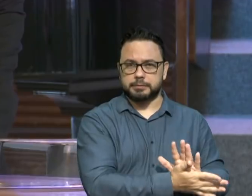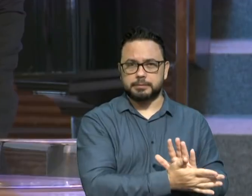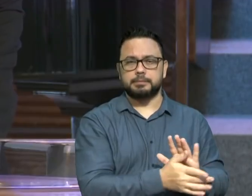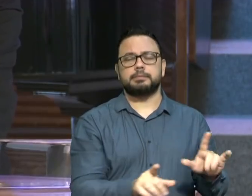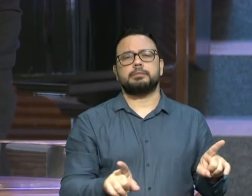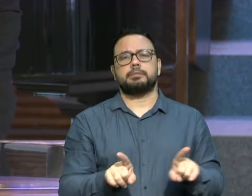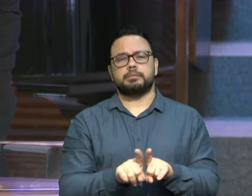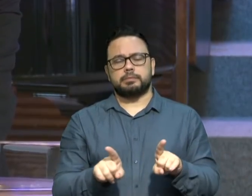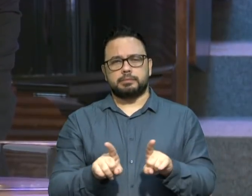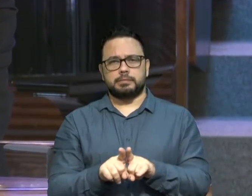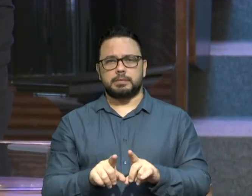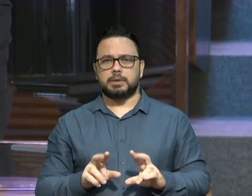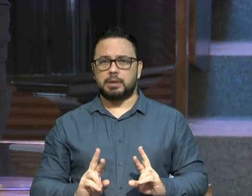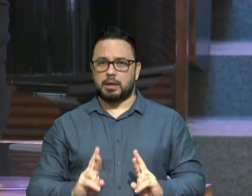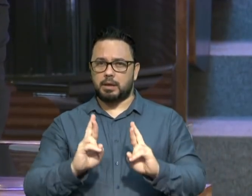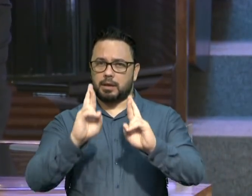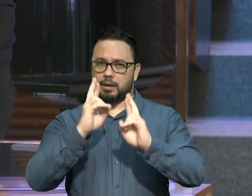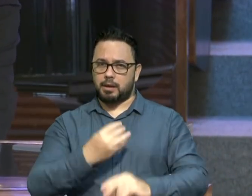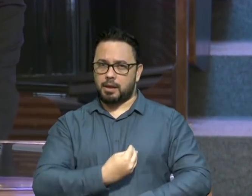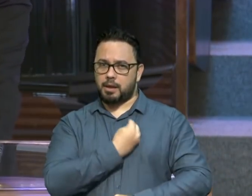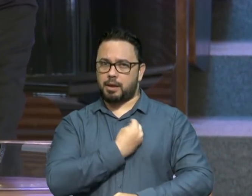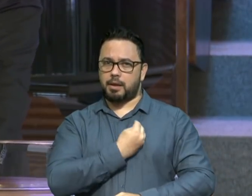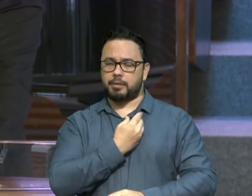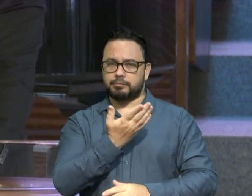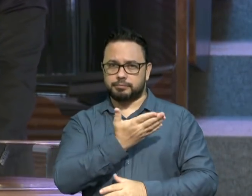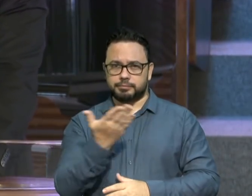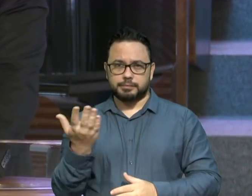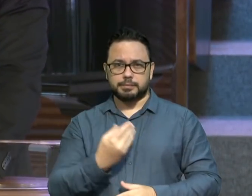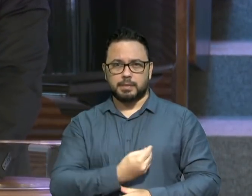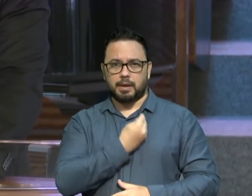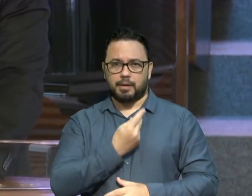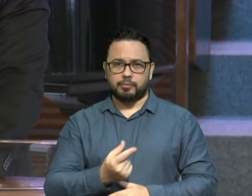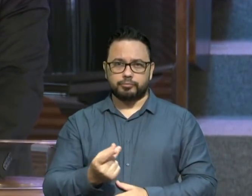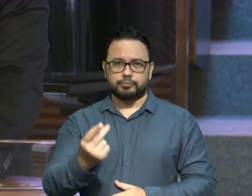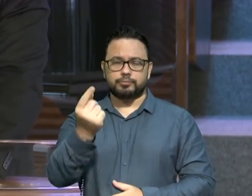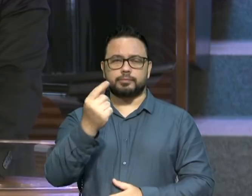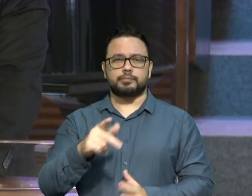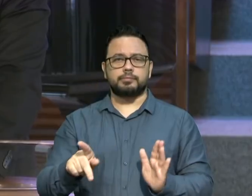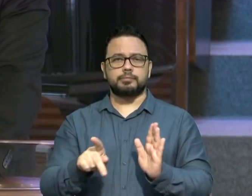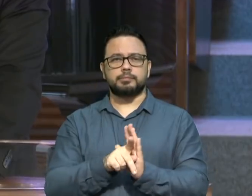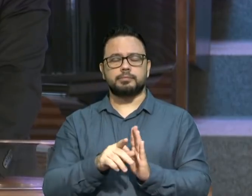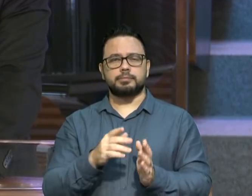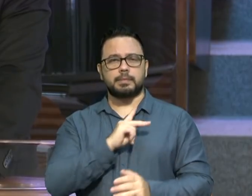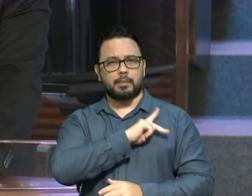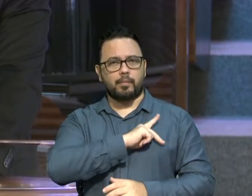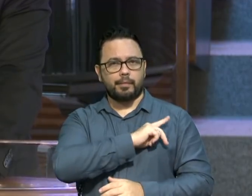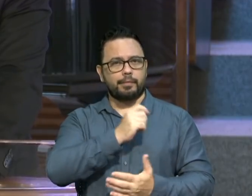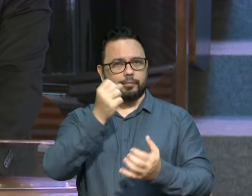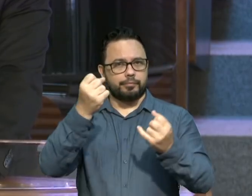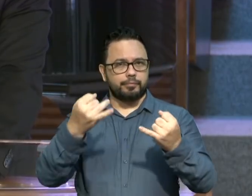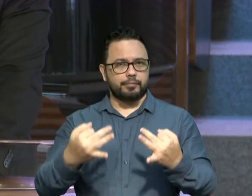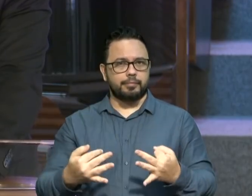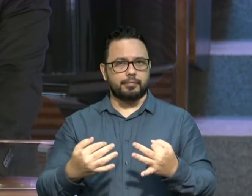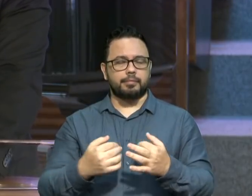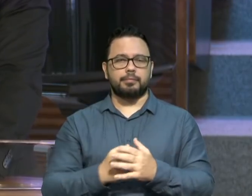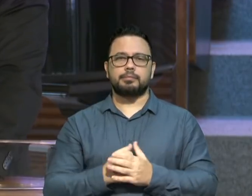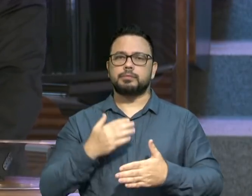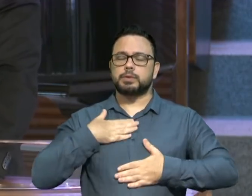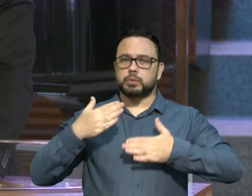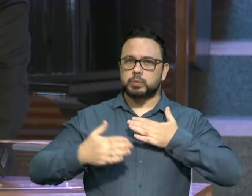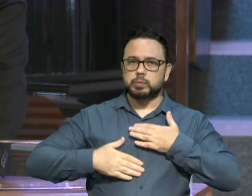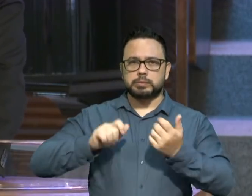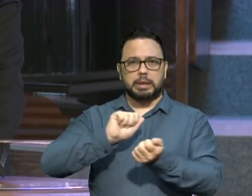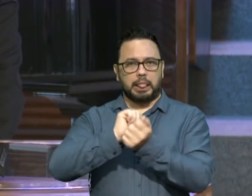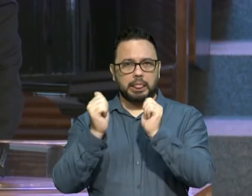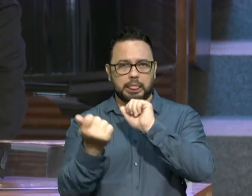com o trouxe à luz a vida EA imortalidade mediante o evangelho diz o apóstolo Paulo nosso corpo ser